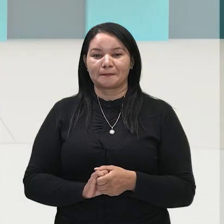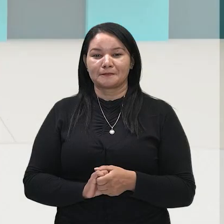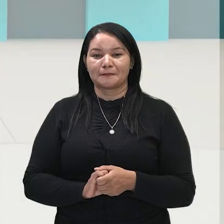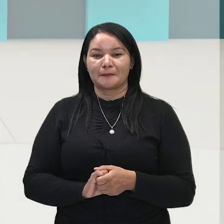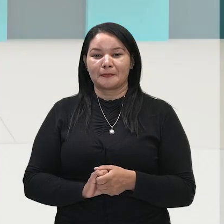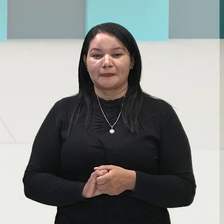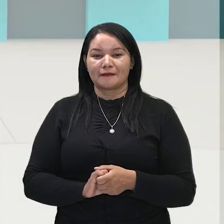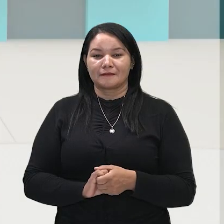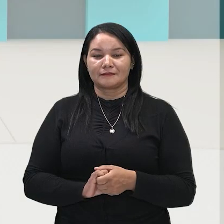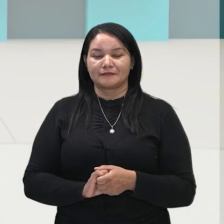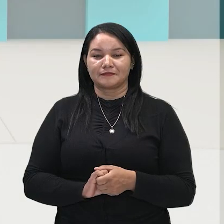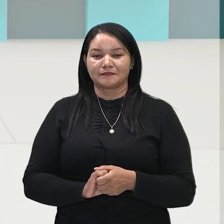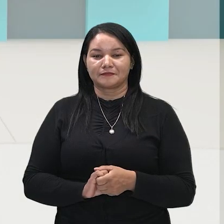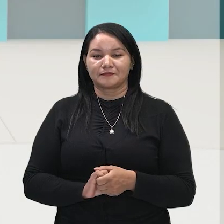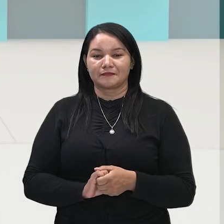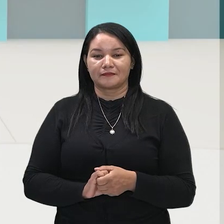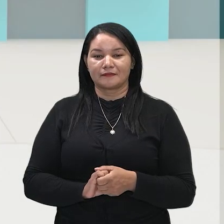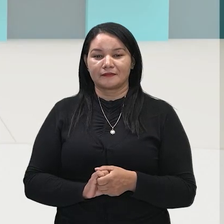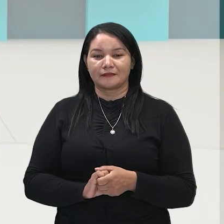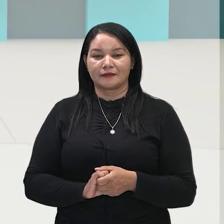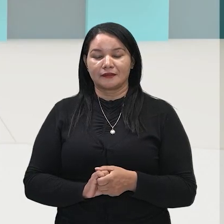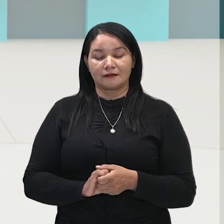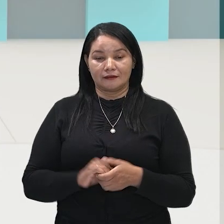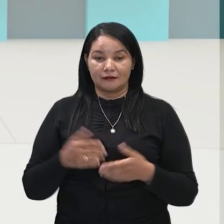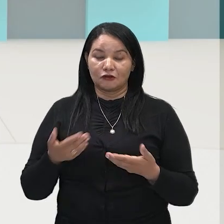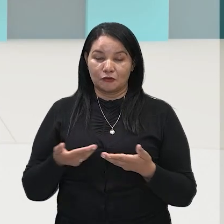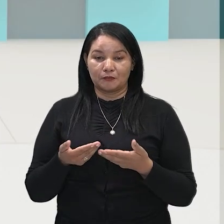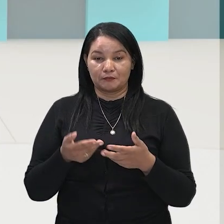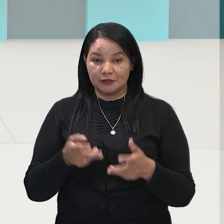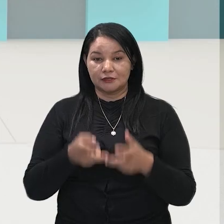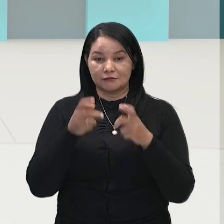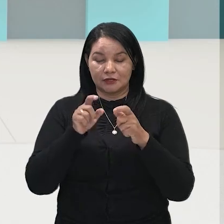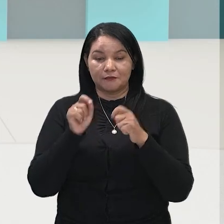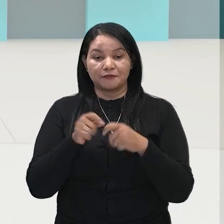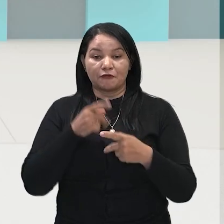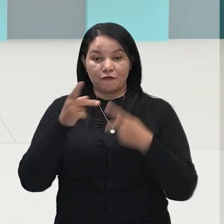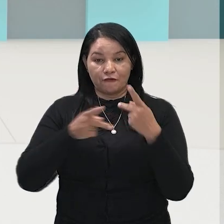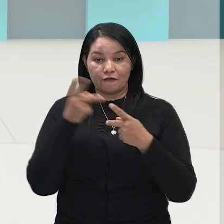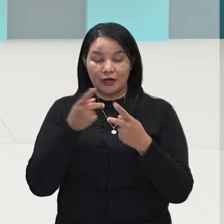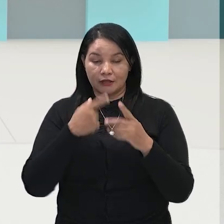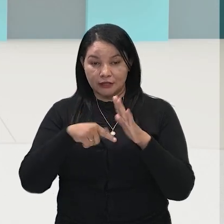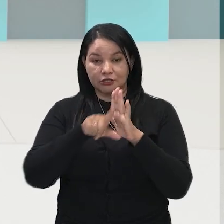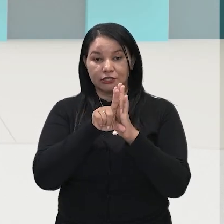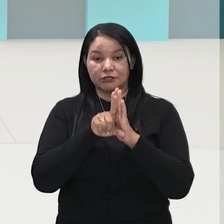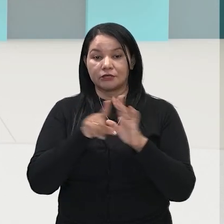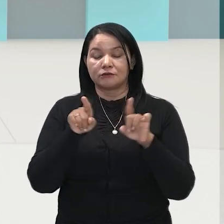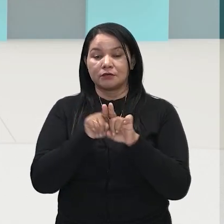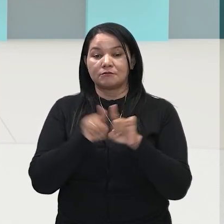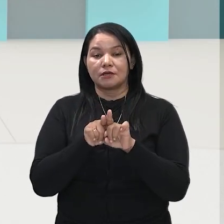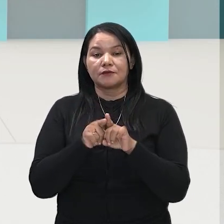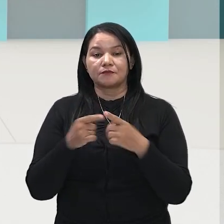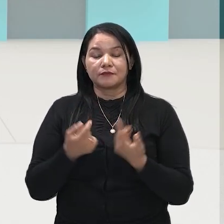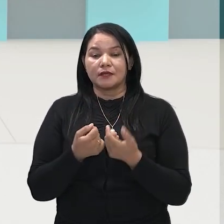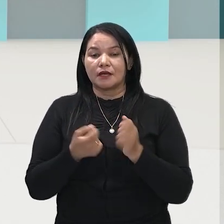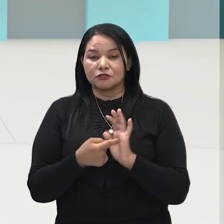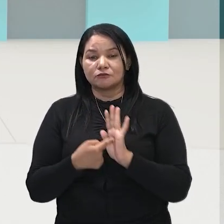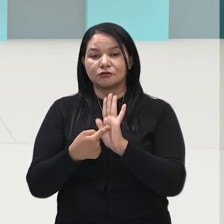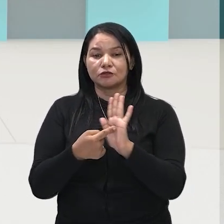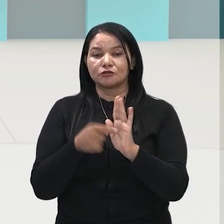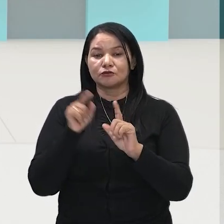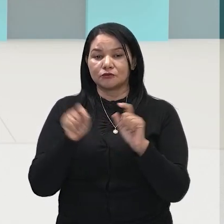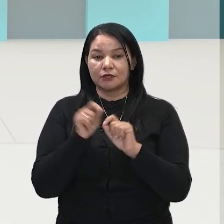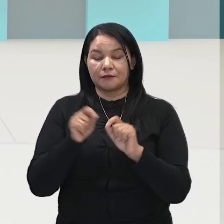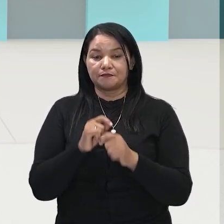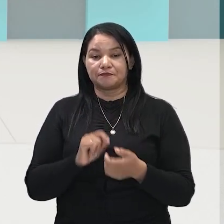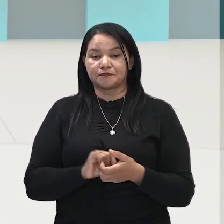Vamos perceber aqui que quando falamos dessa legislação, vamos estar trazendo uma discussão que passa pelo